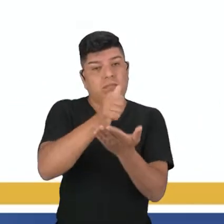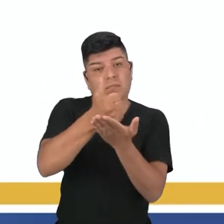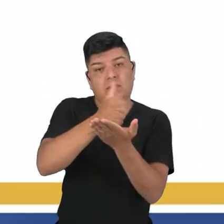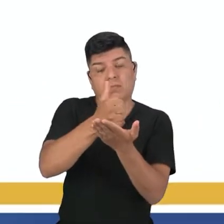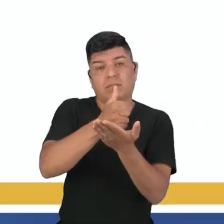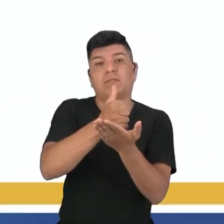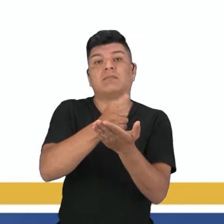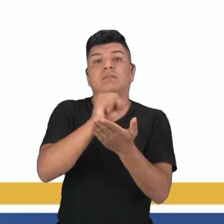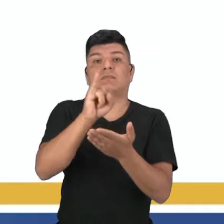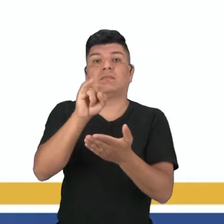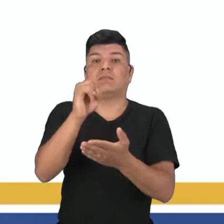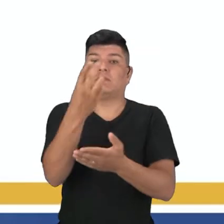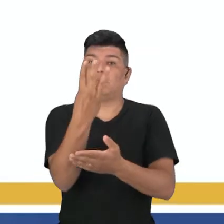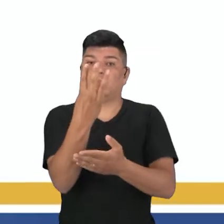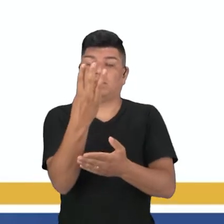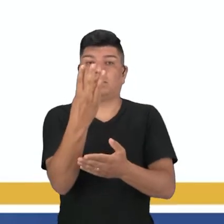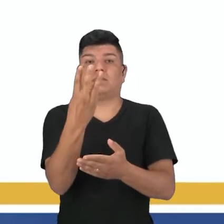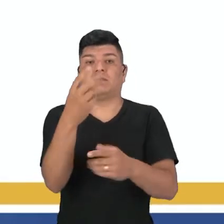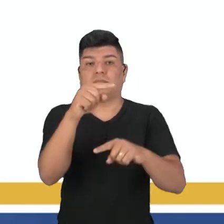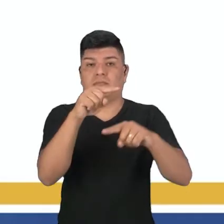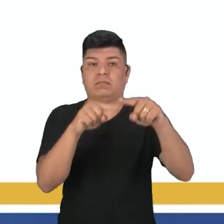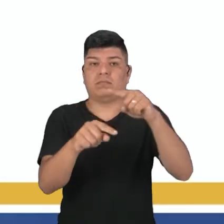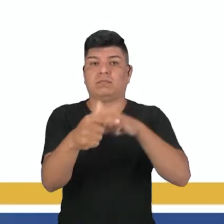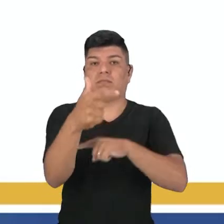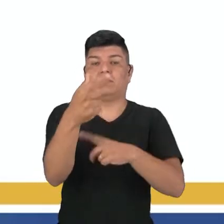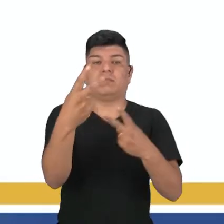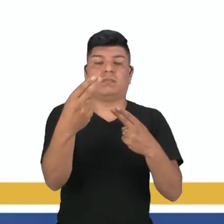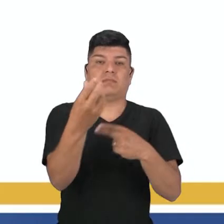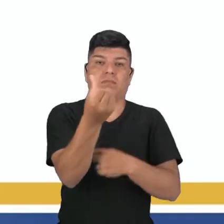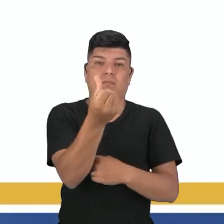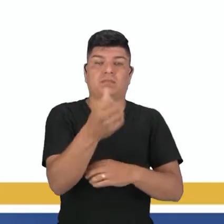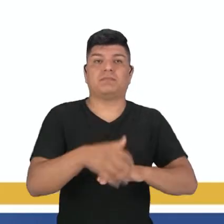os 6 jogos e dividir para 2, vai dar igual a 3.